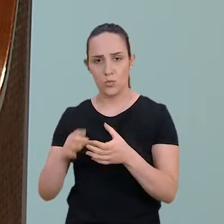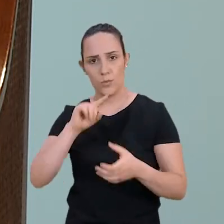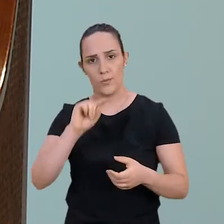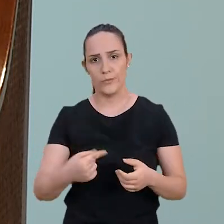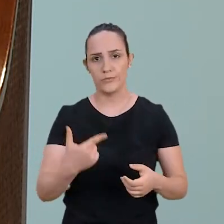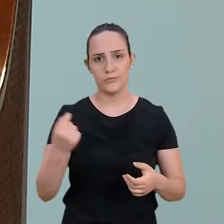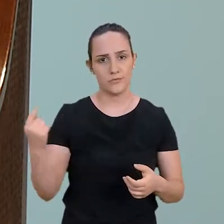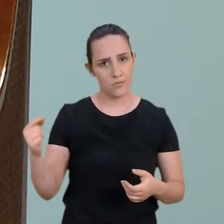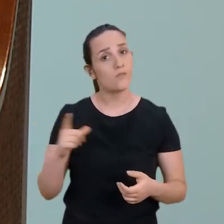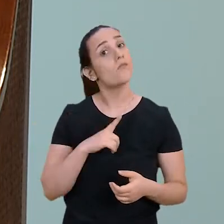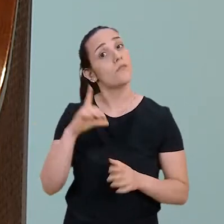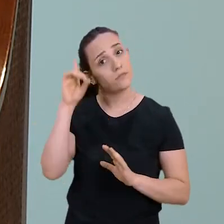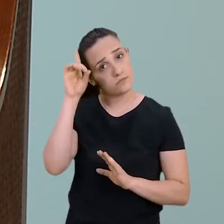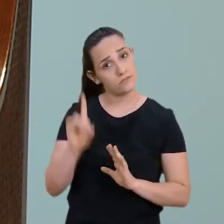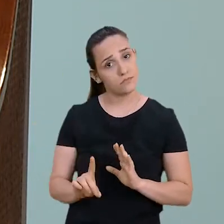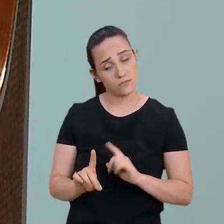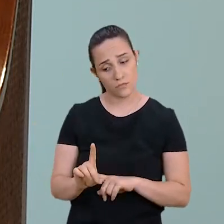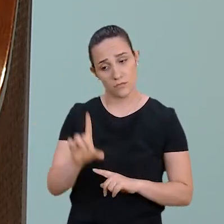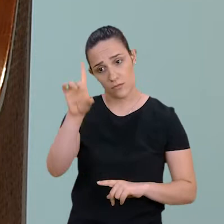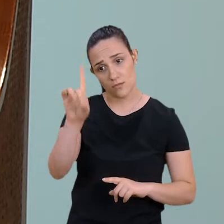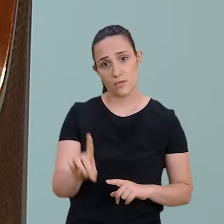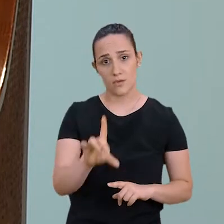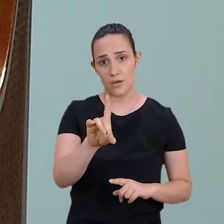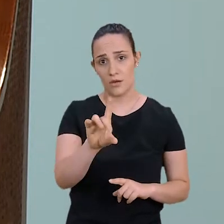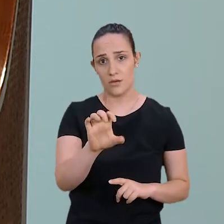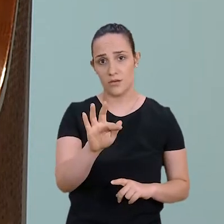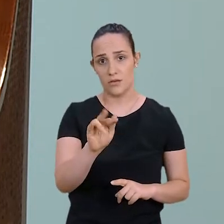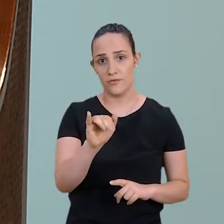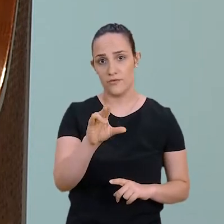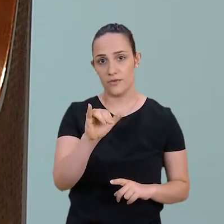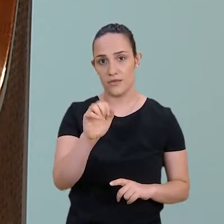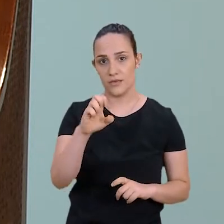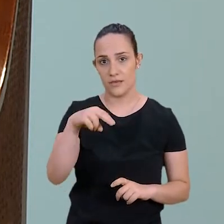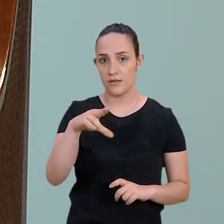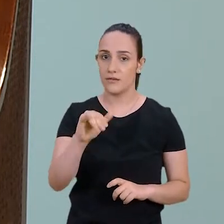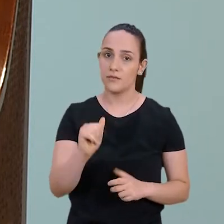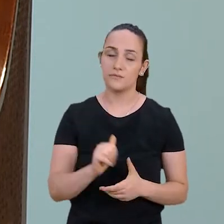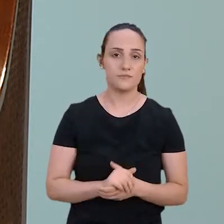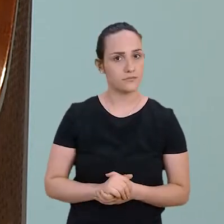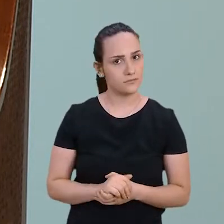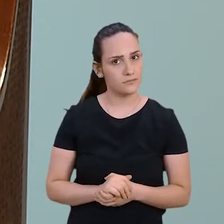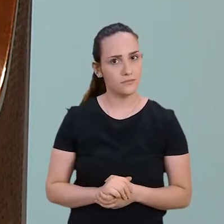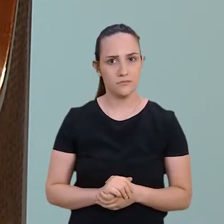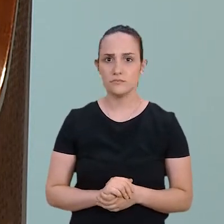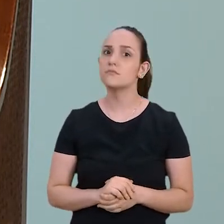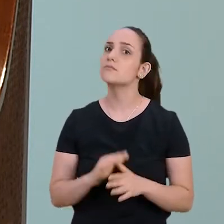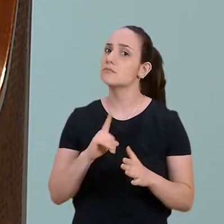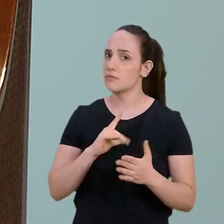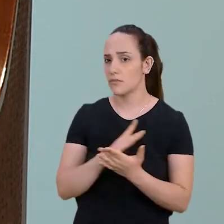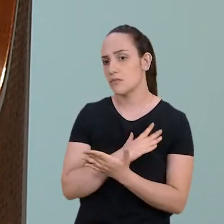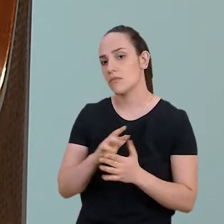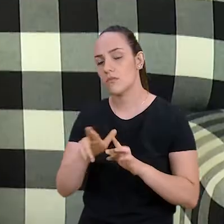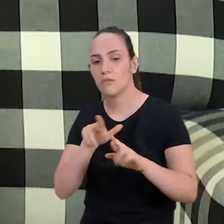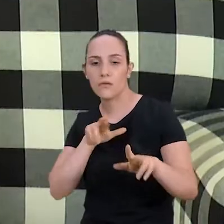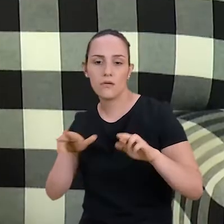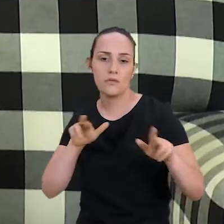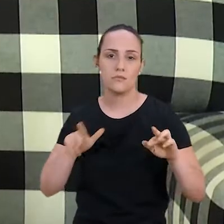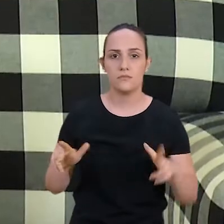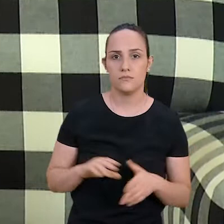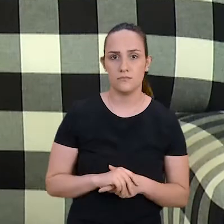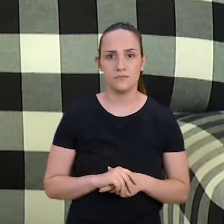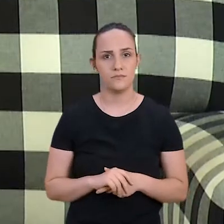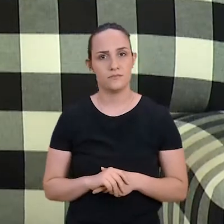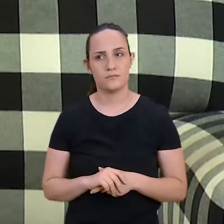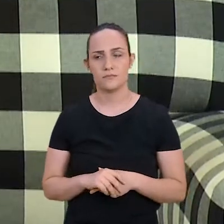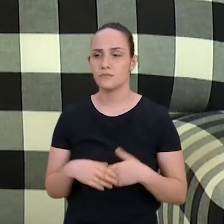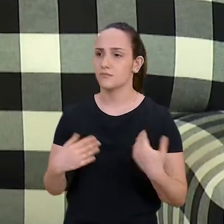provocam deficiências. O 90% provocam deficiências de níveis de severidade muito diferentes. E o caso da